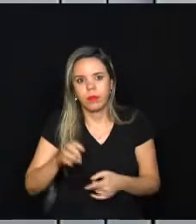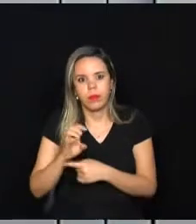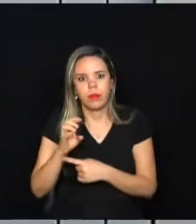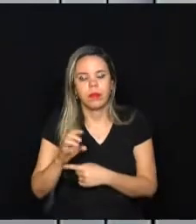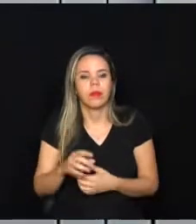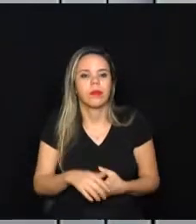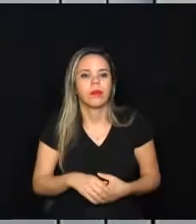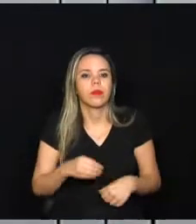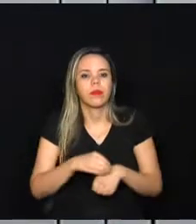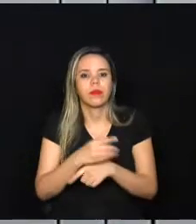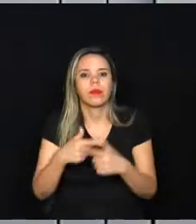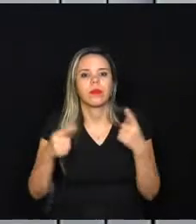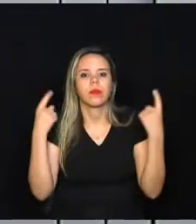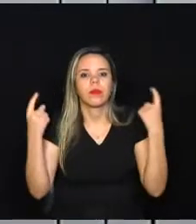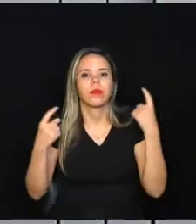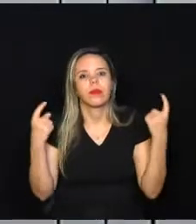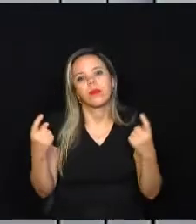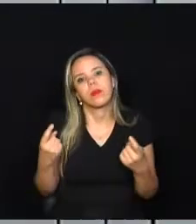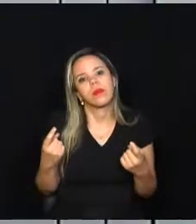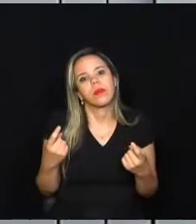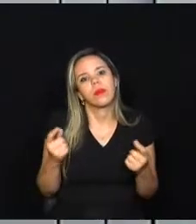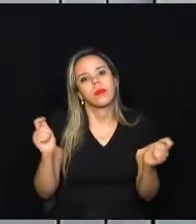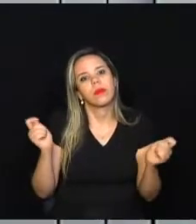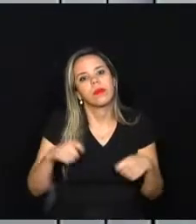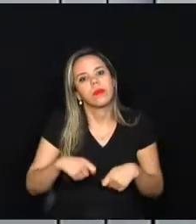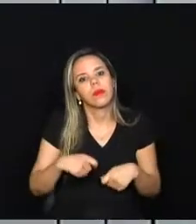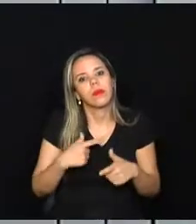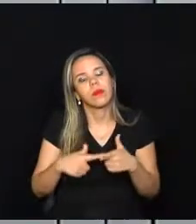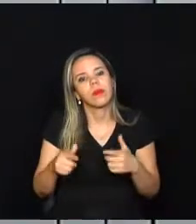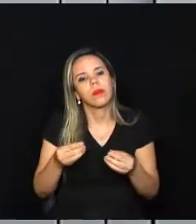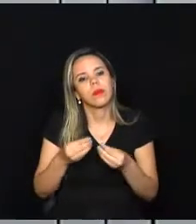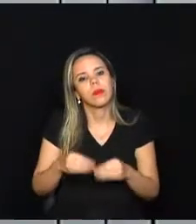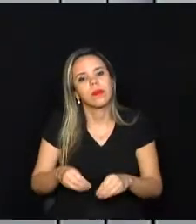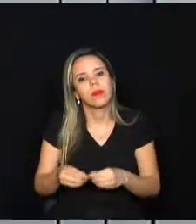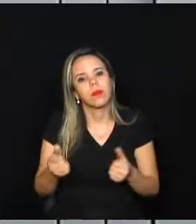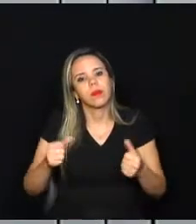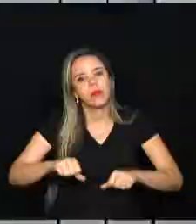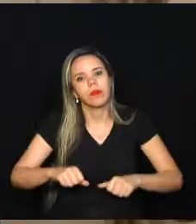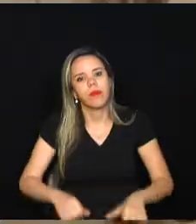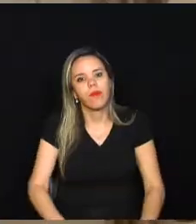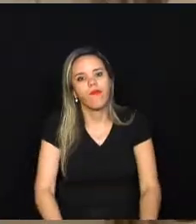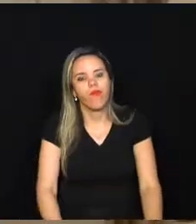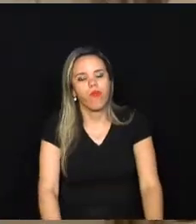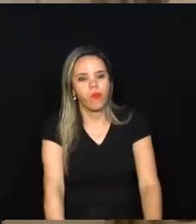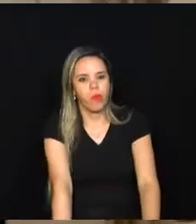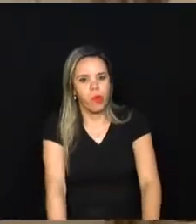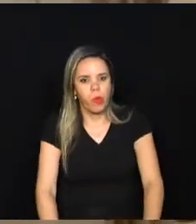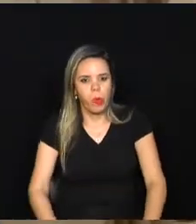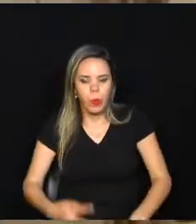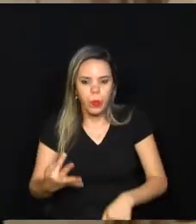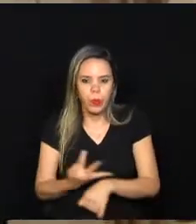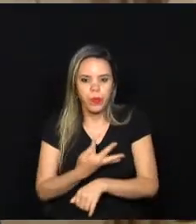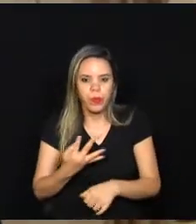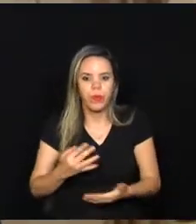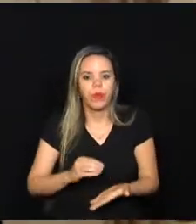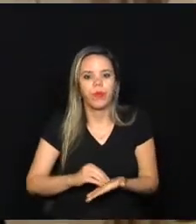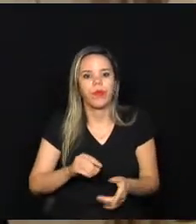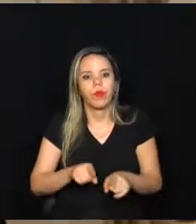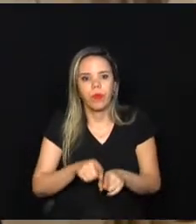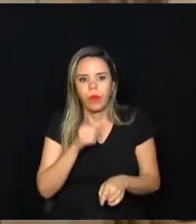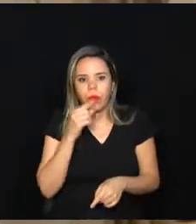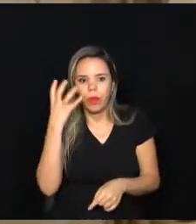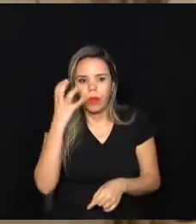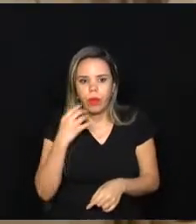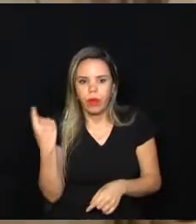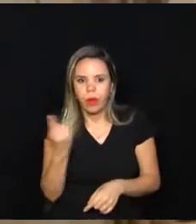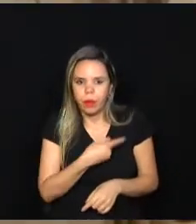estado traz preocupação e possíveis impactos negativos. A crise hídrica deve ser levada a sério e